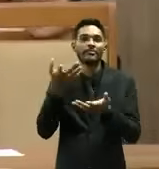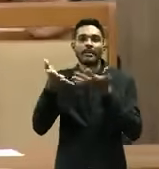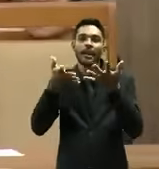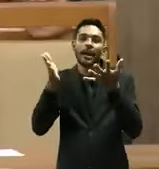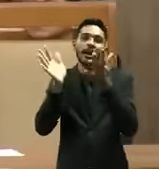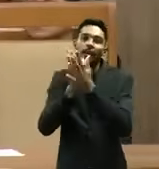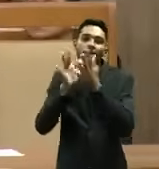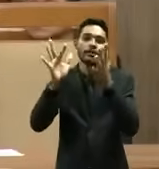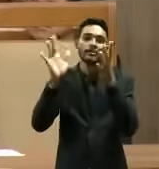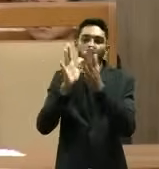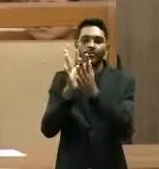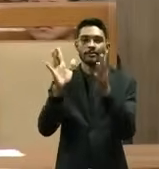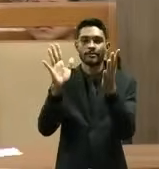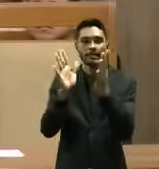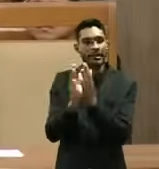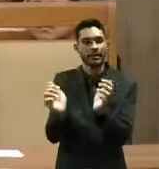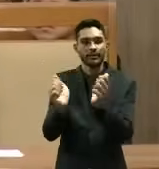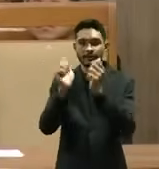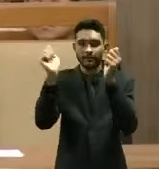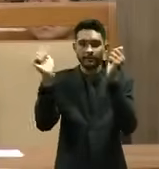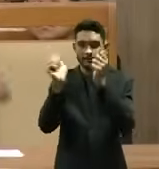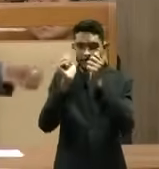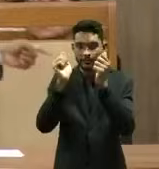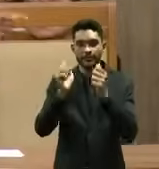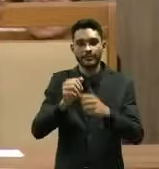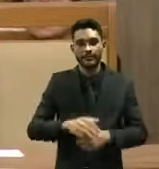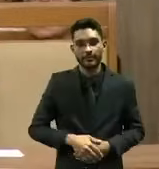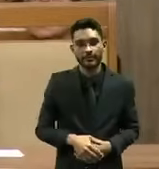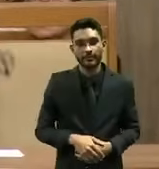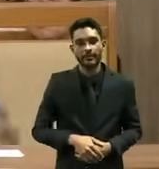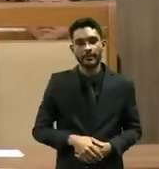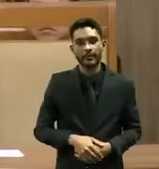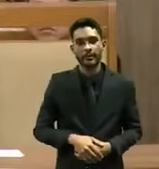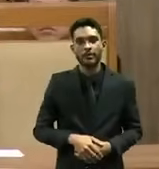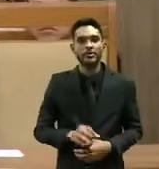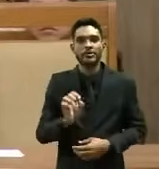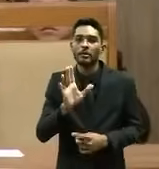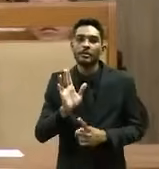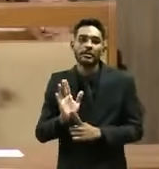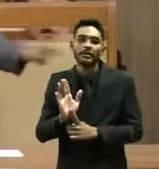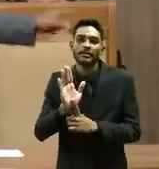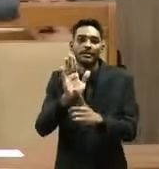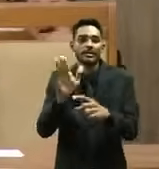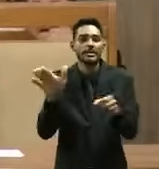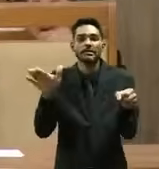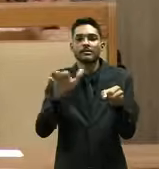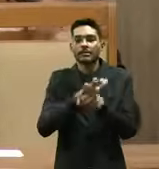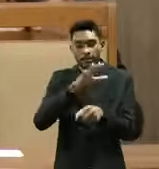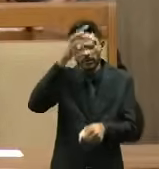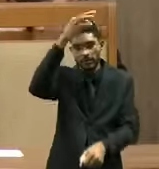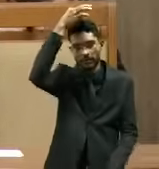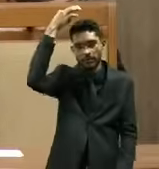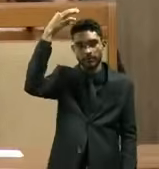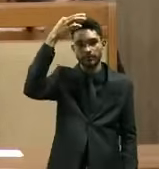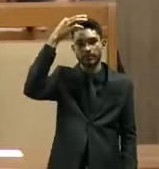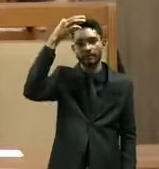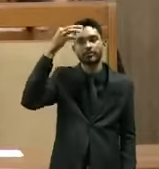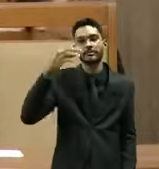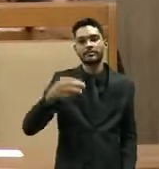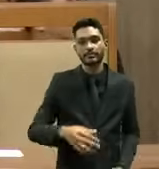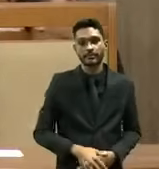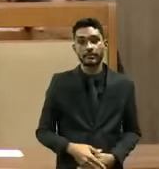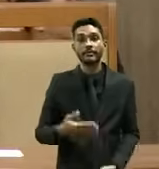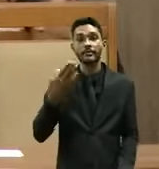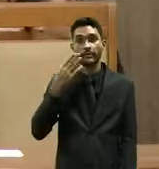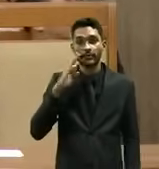não é espírito santo não é besteira tua para se amostrar para dizer que tá cheia do espírito santo Olha aí é a promessa de Deus e